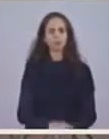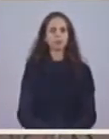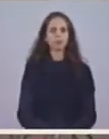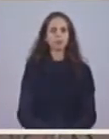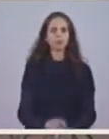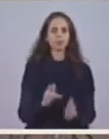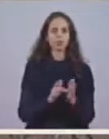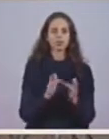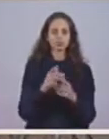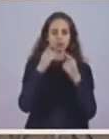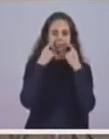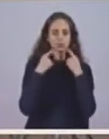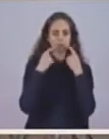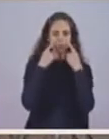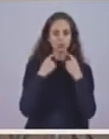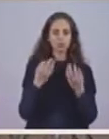Jesus chorou.